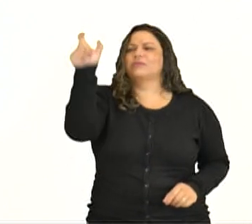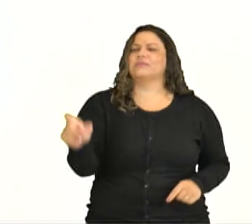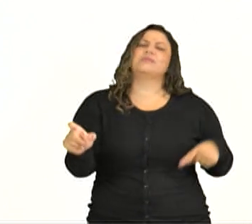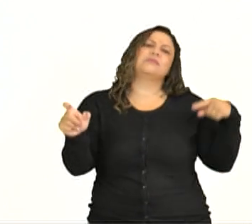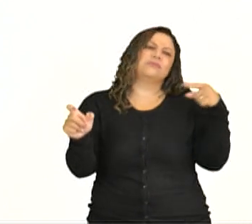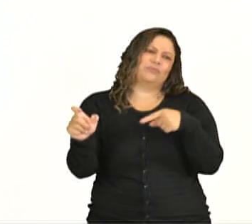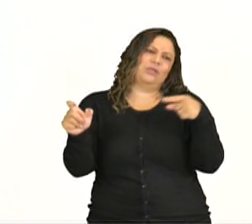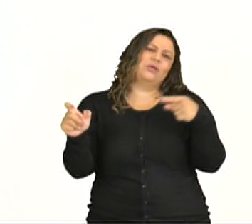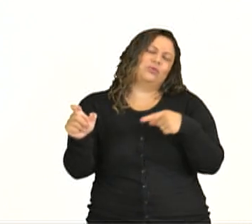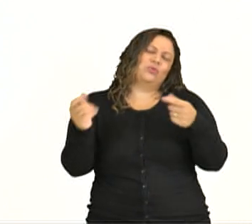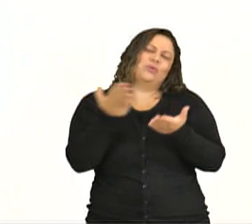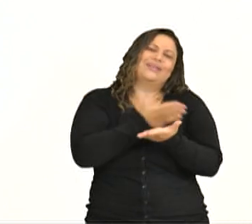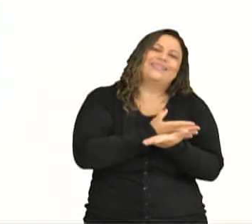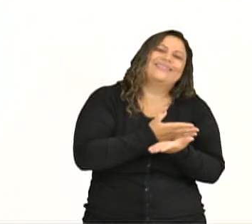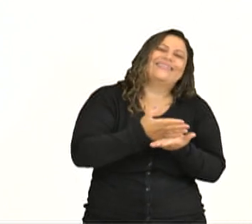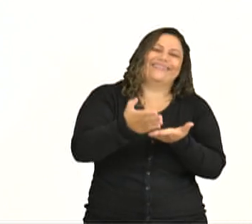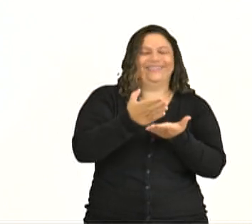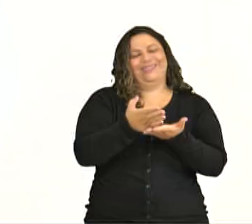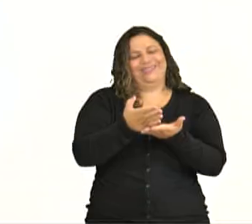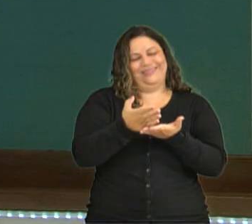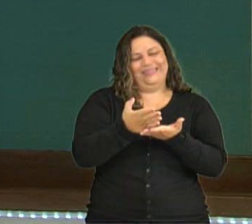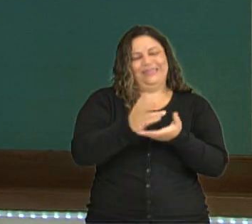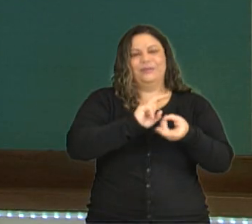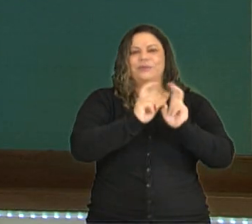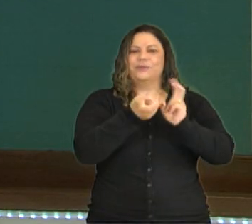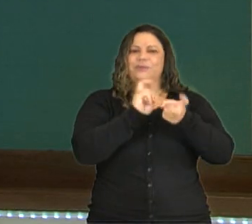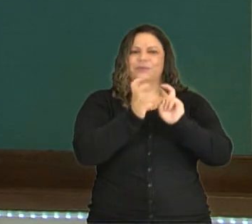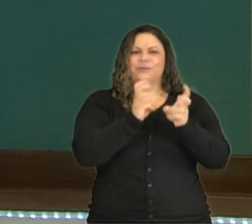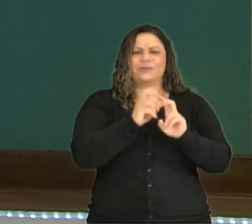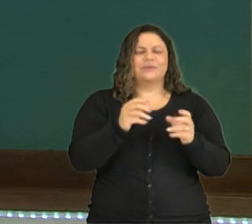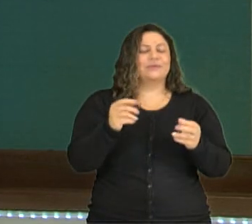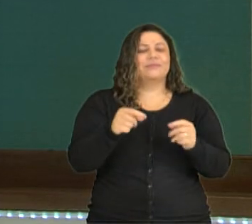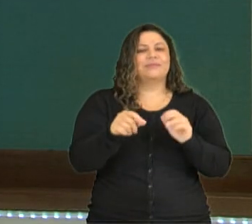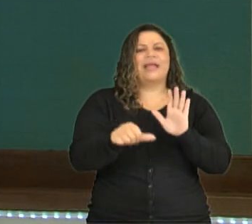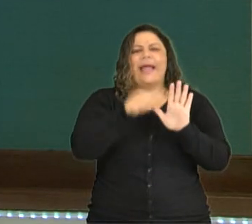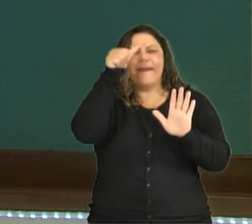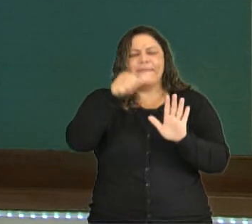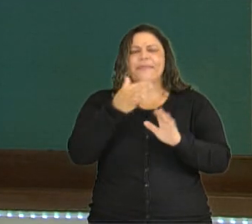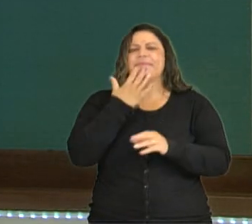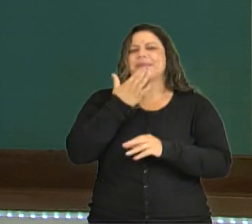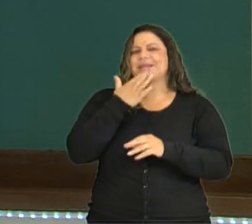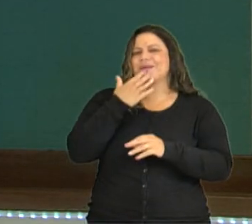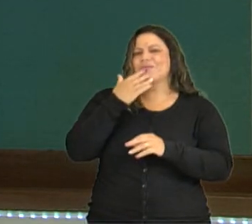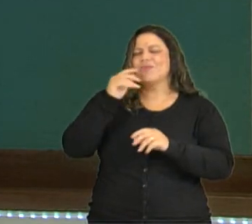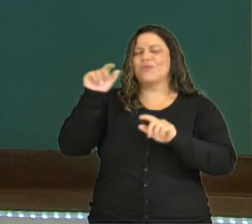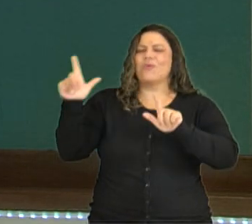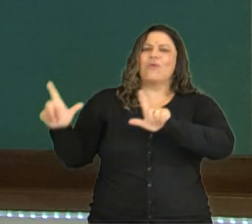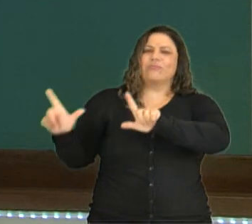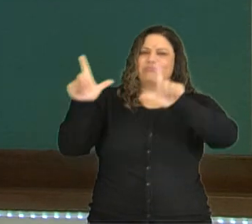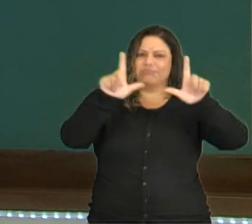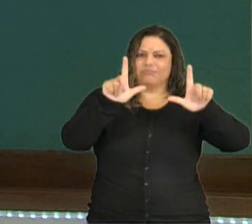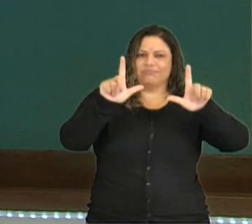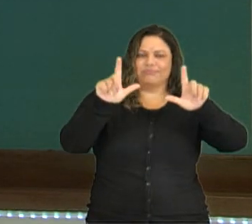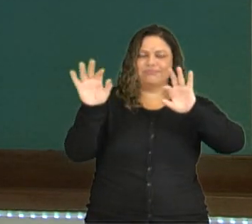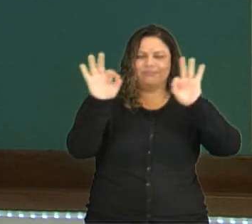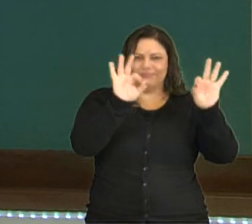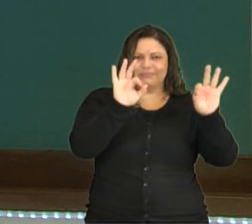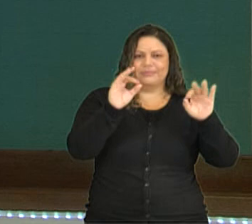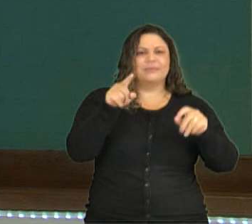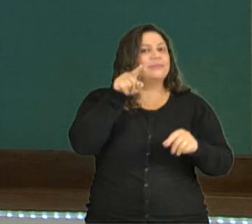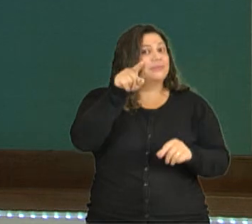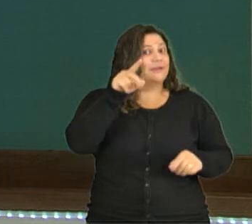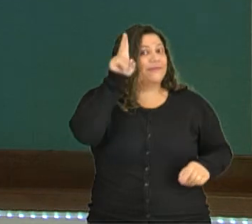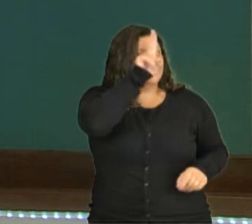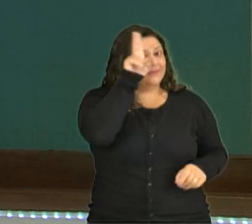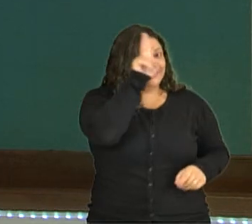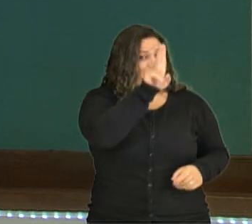que está iniciando a capoeira? Então, é a primeira cor lá que estava na imagem e a primeira que estava ali escrita. Quero ver se